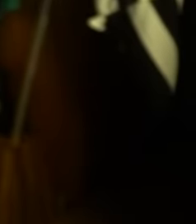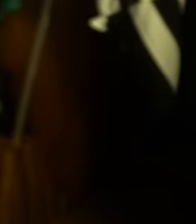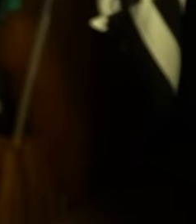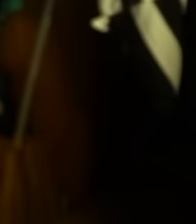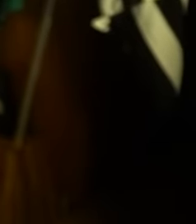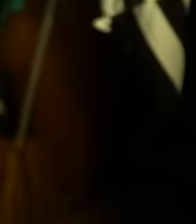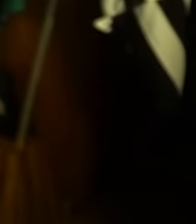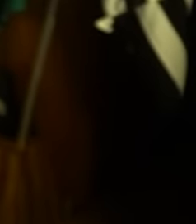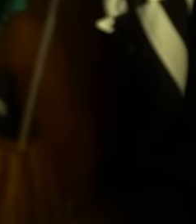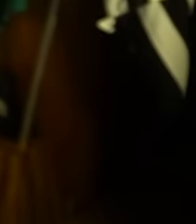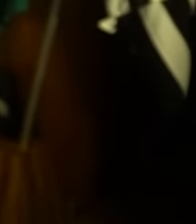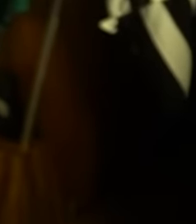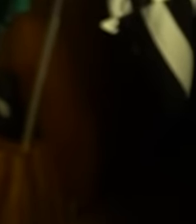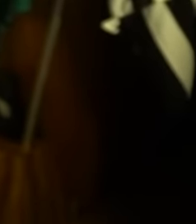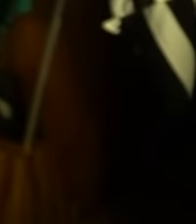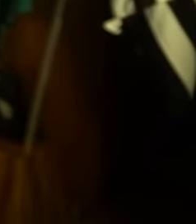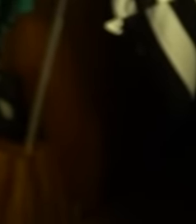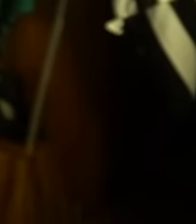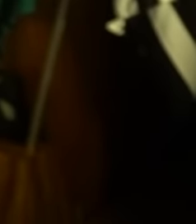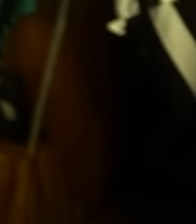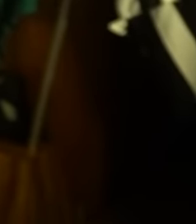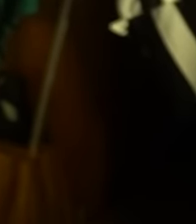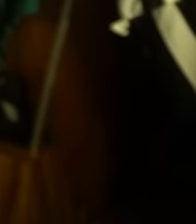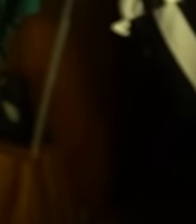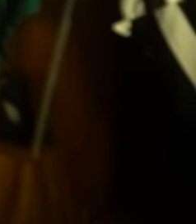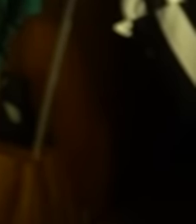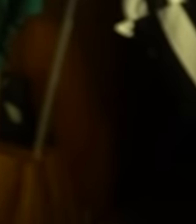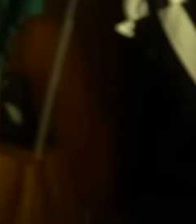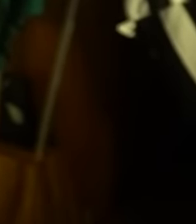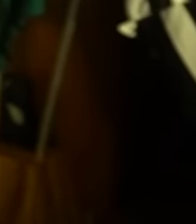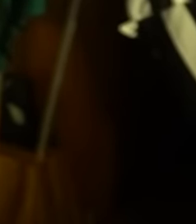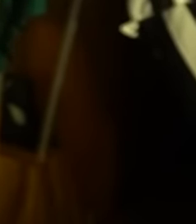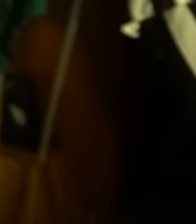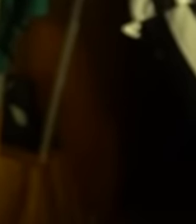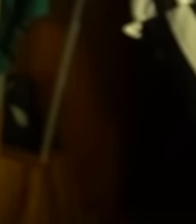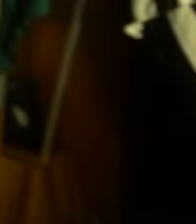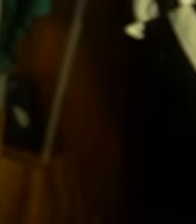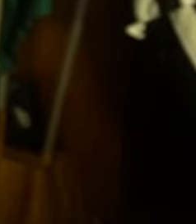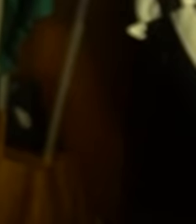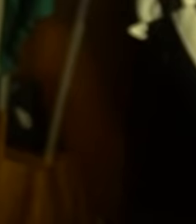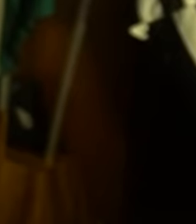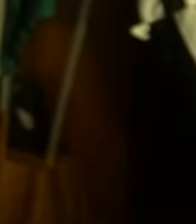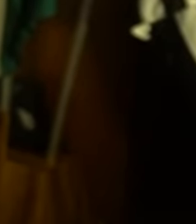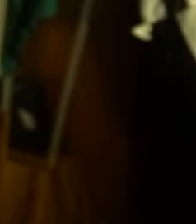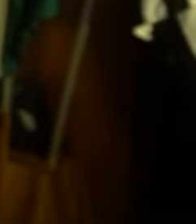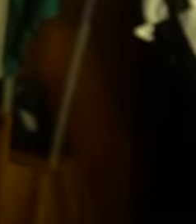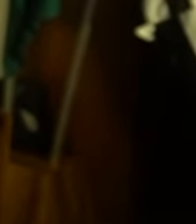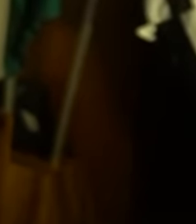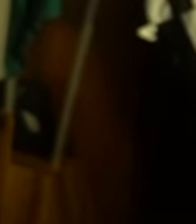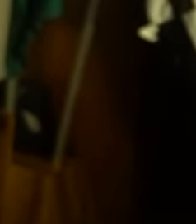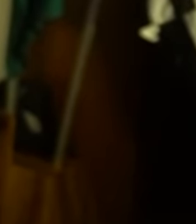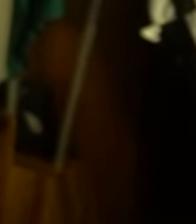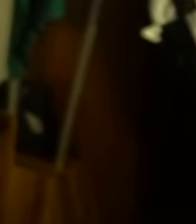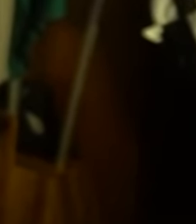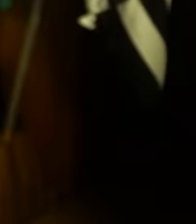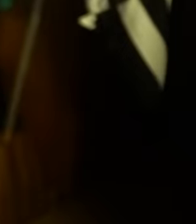delegacia, dizia que queria matar a Amanda porque ela é perseguida por espíritos malignos. Esse sujeito não tem a menor condição de viver